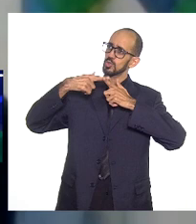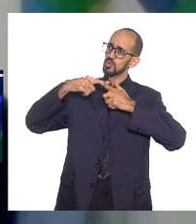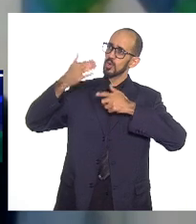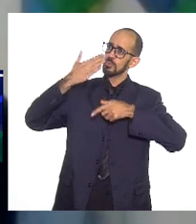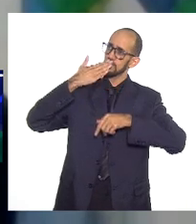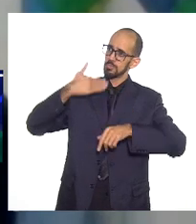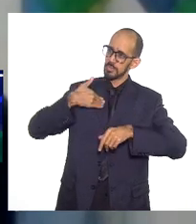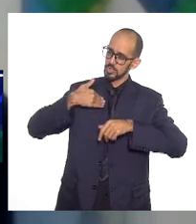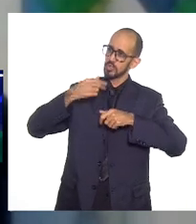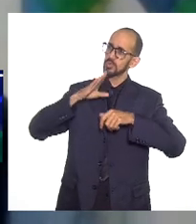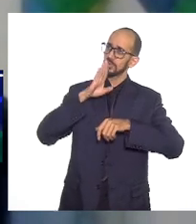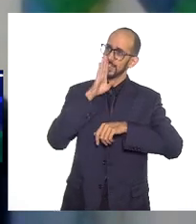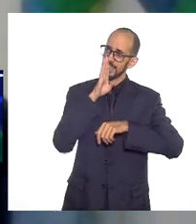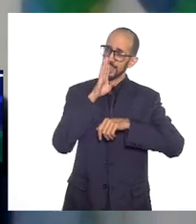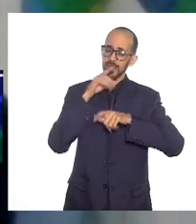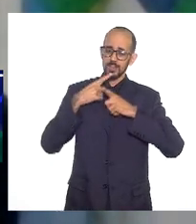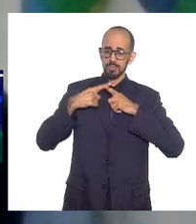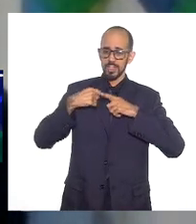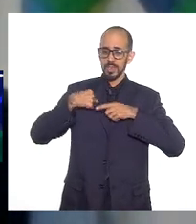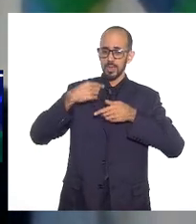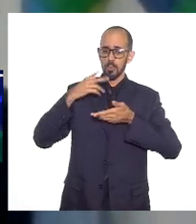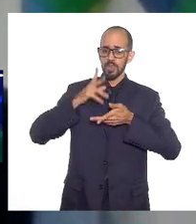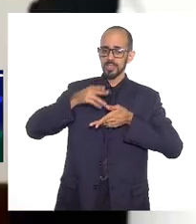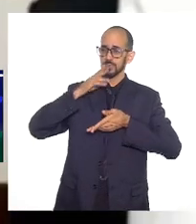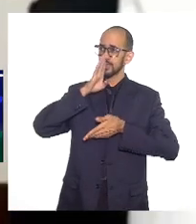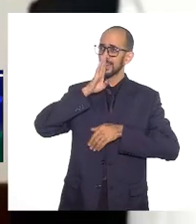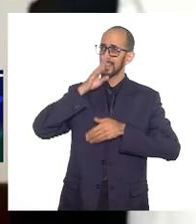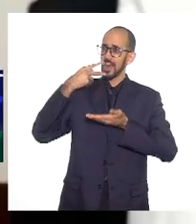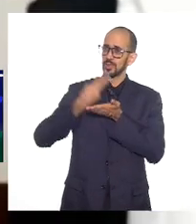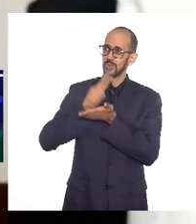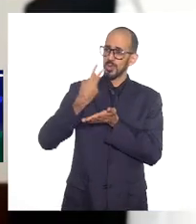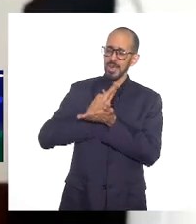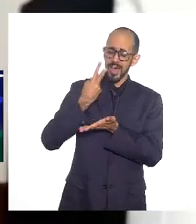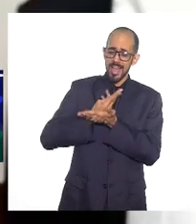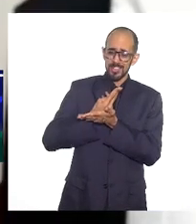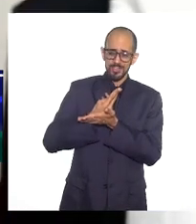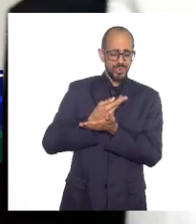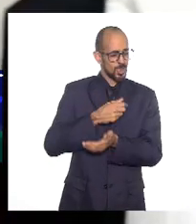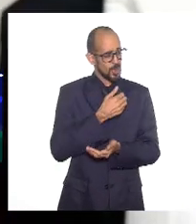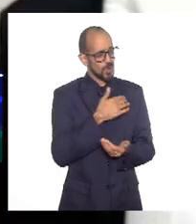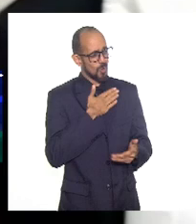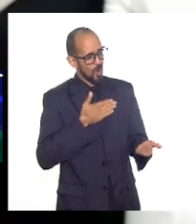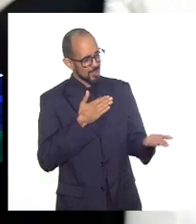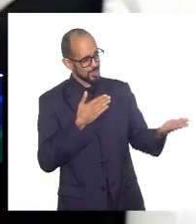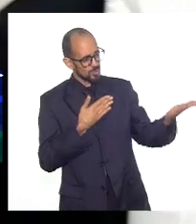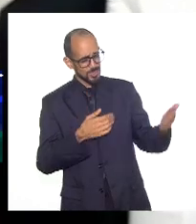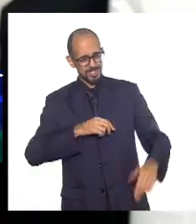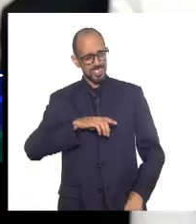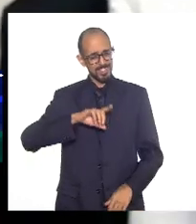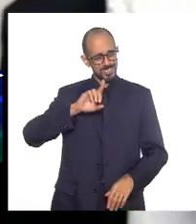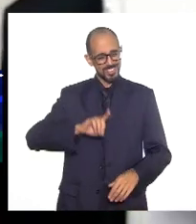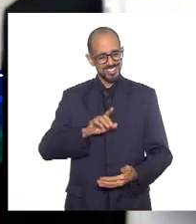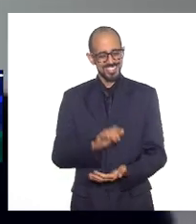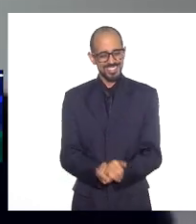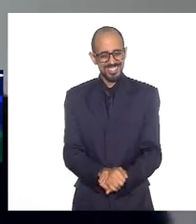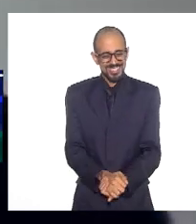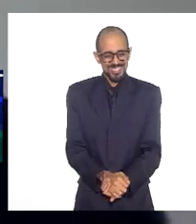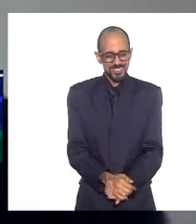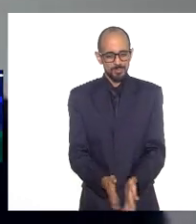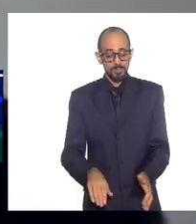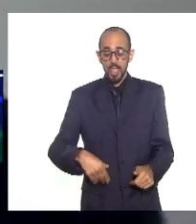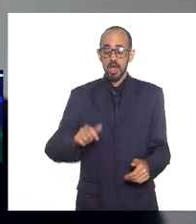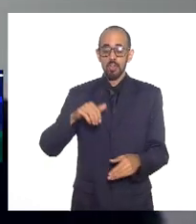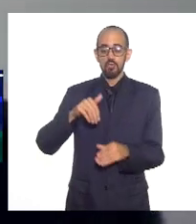eu estou errado. Sou seu fã, Dionísio. Deputado doutor Deodalto. Voto doutor... sim,